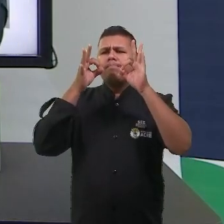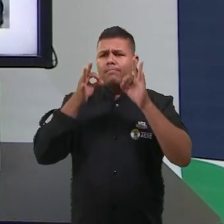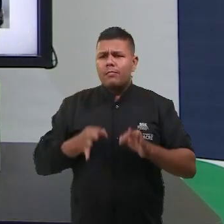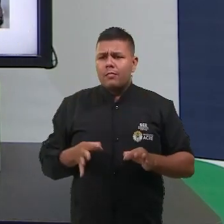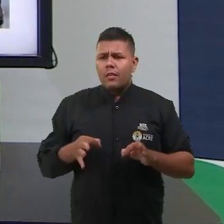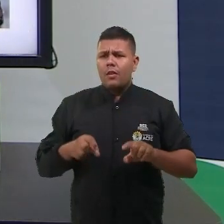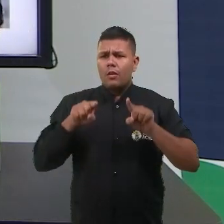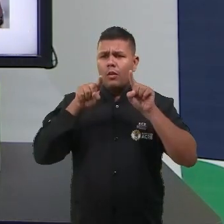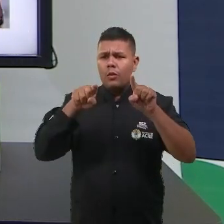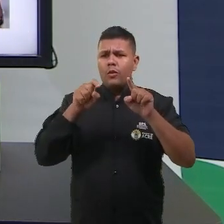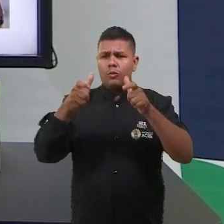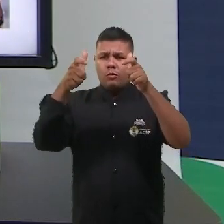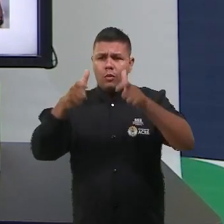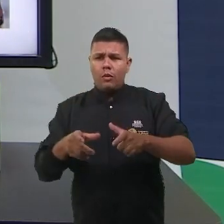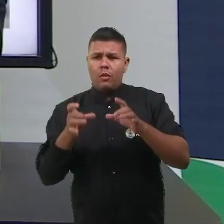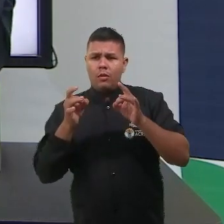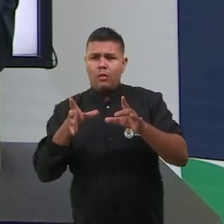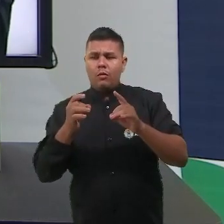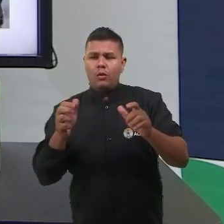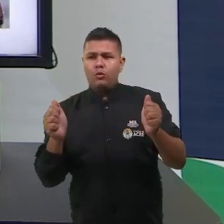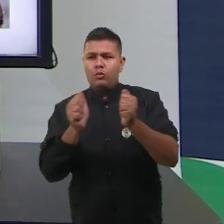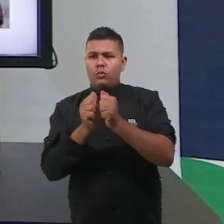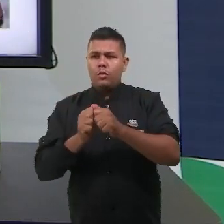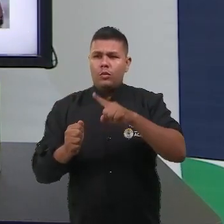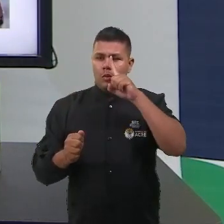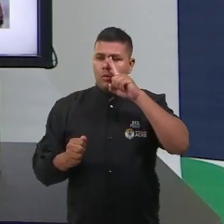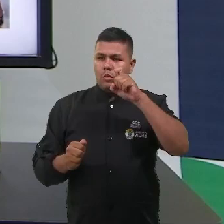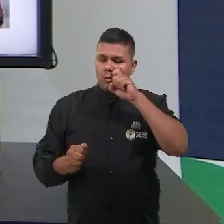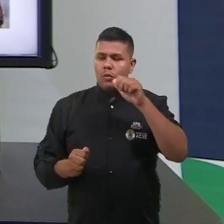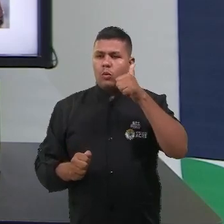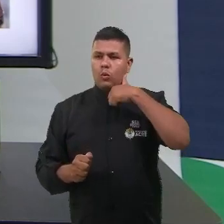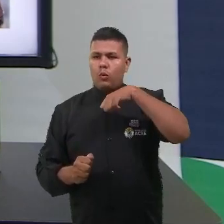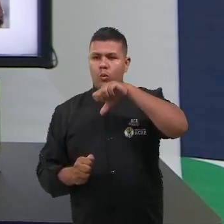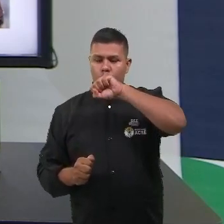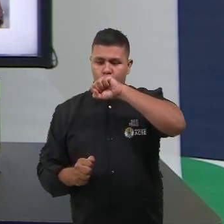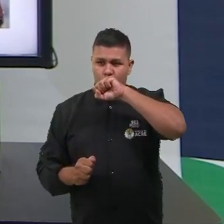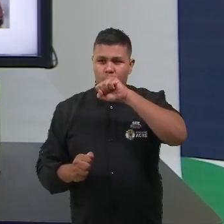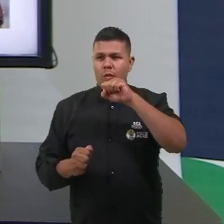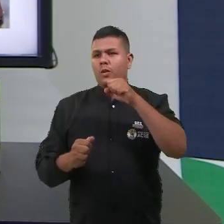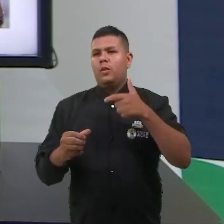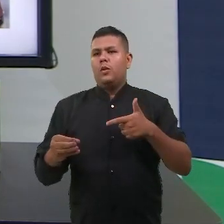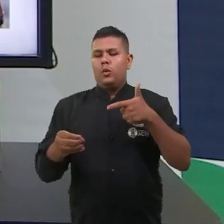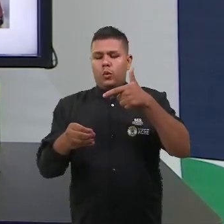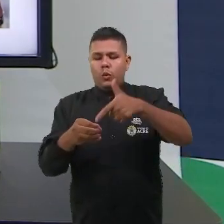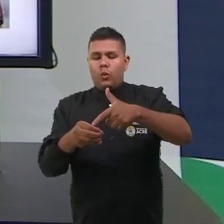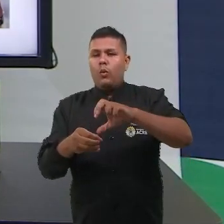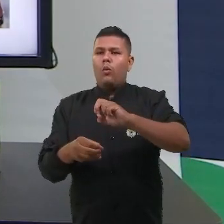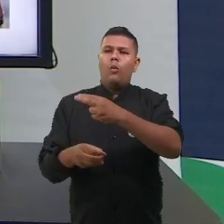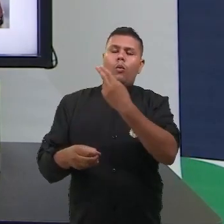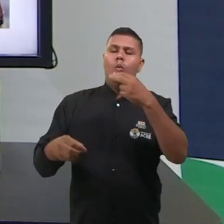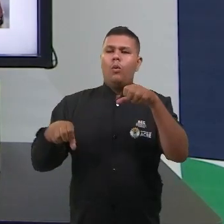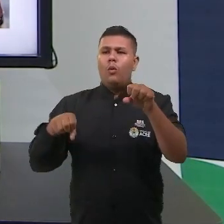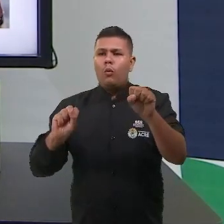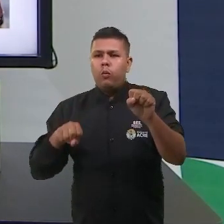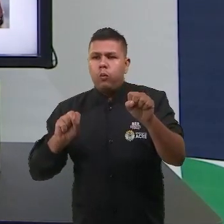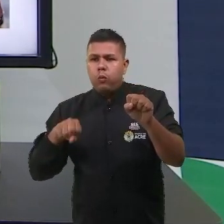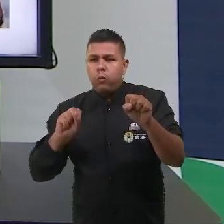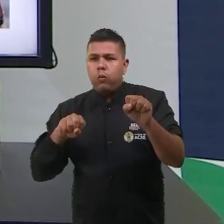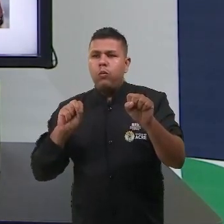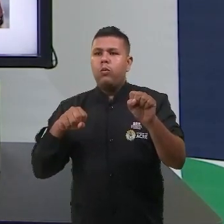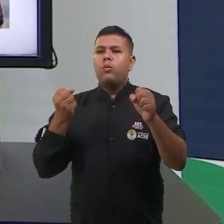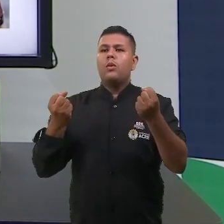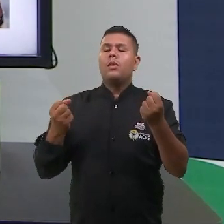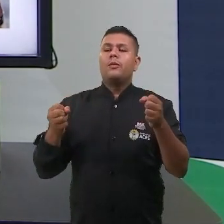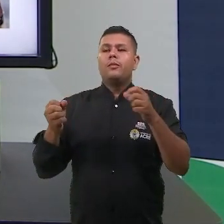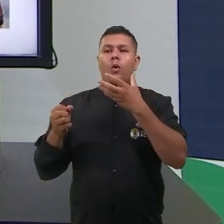aí no posto de combustível, com seu pai, com sua mãe, abastecer o carro, abastecer a moto, a primeira coisa que o frentista lhe